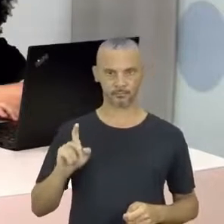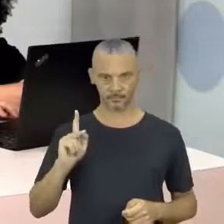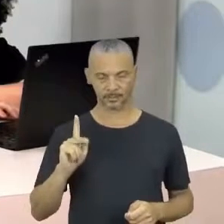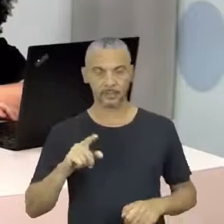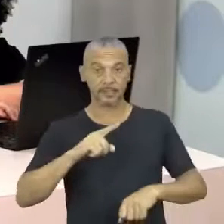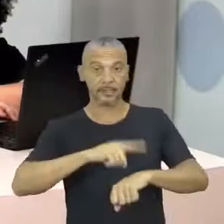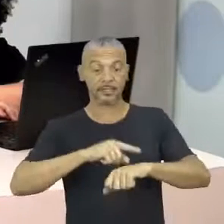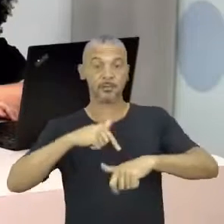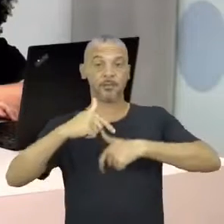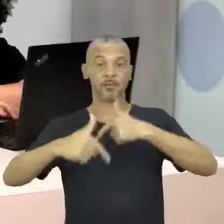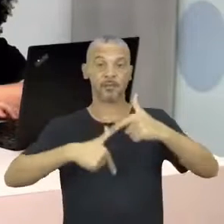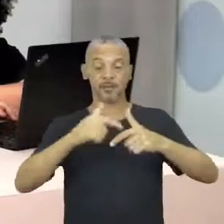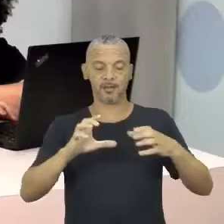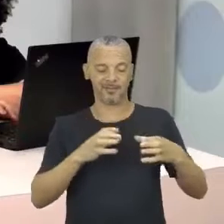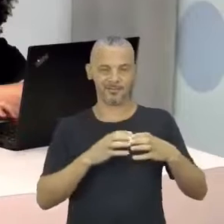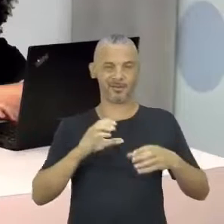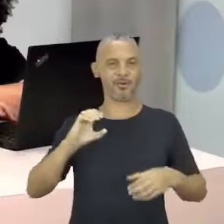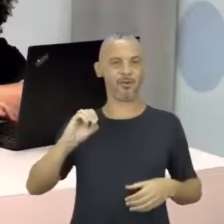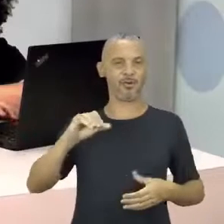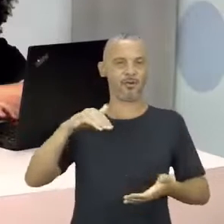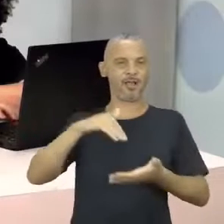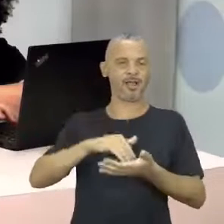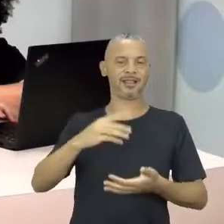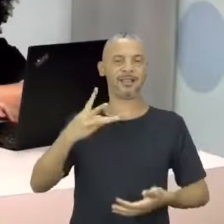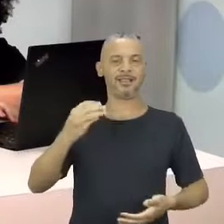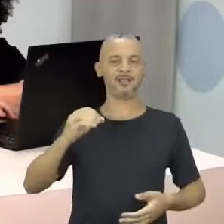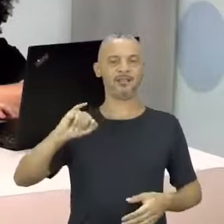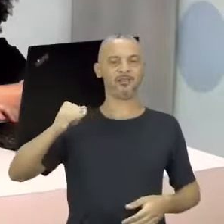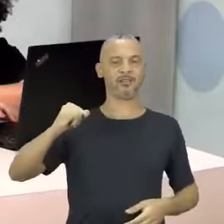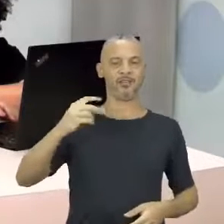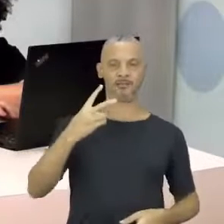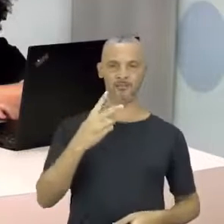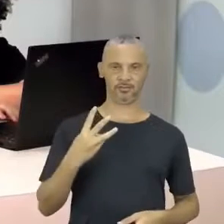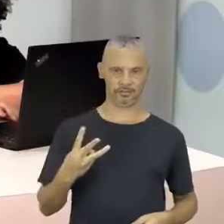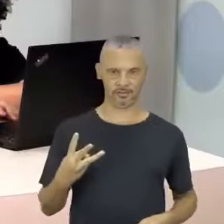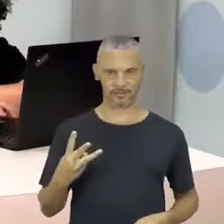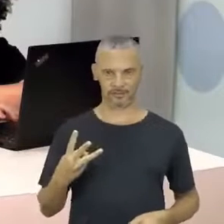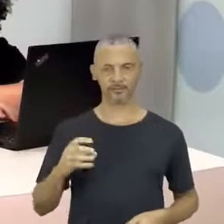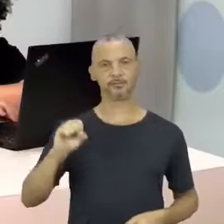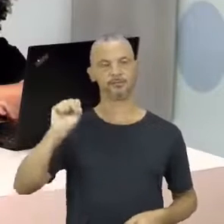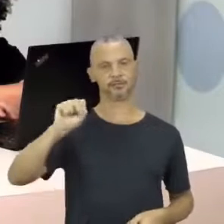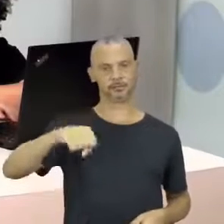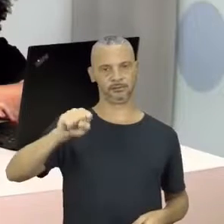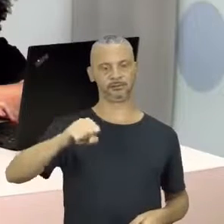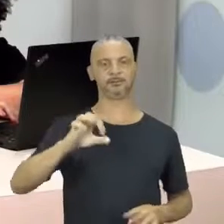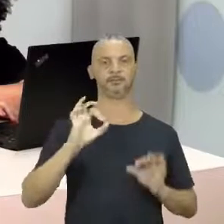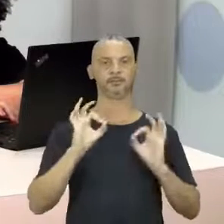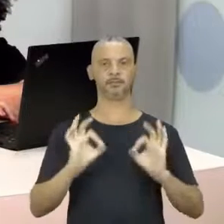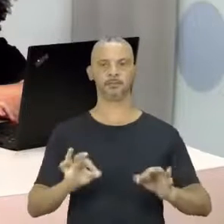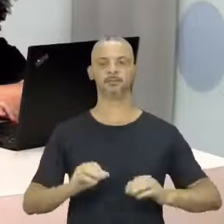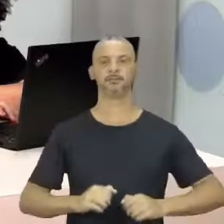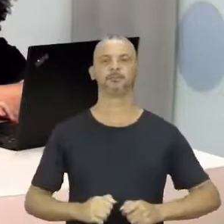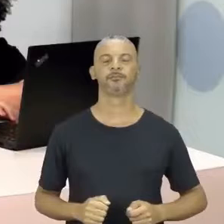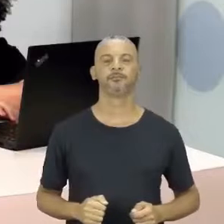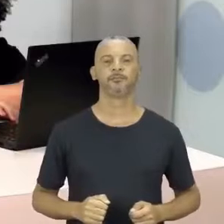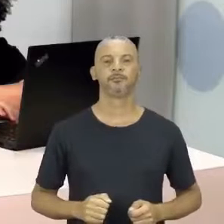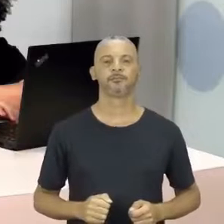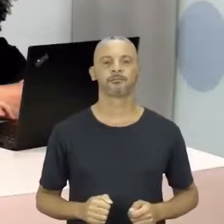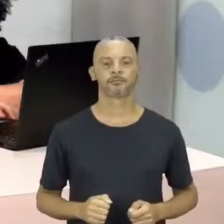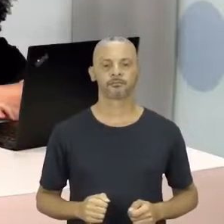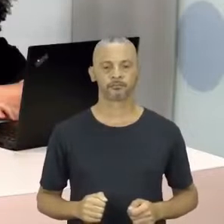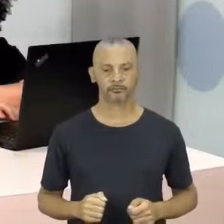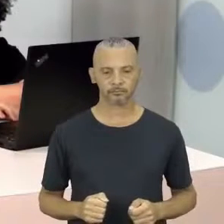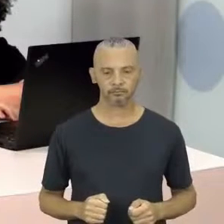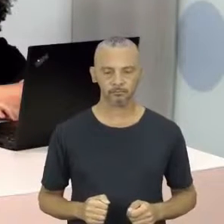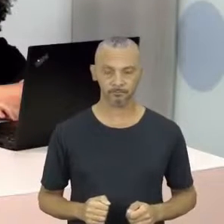o categoria O é até dia 30/11/2023, correto, tá bom? É isso mesmo, Patrick. É isso mesmo.